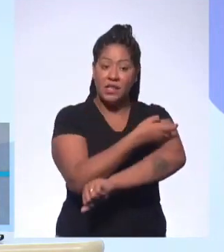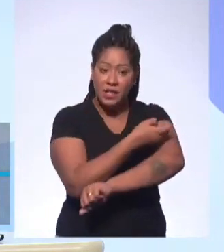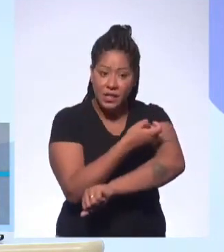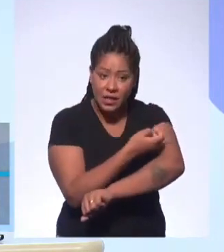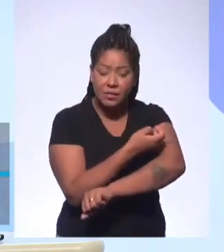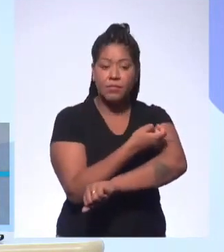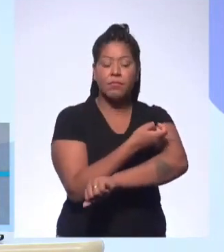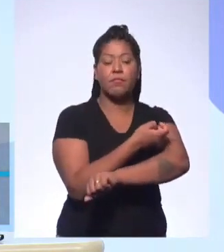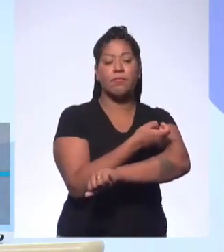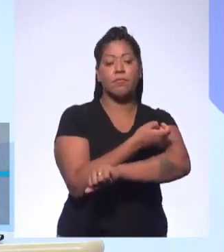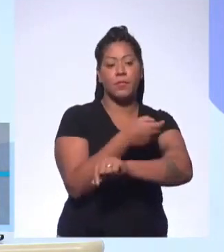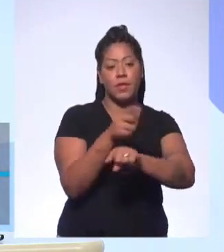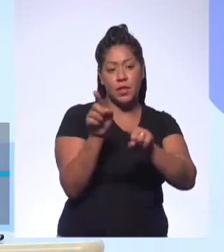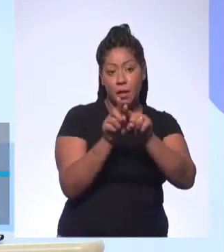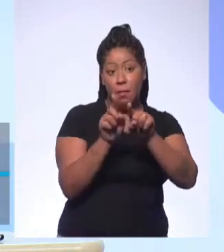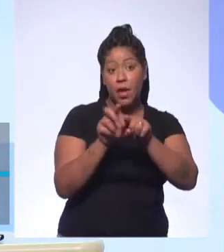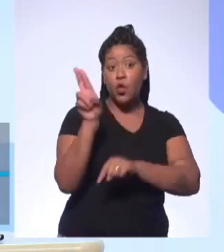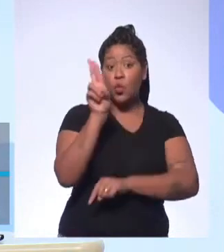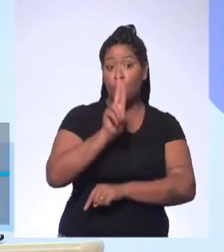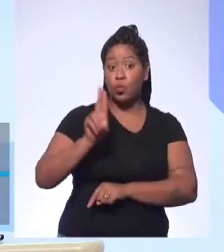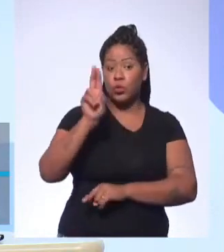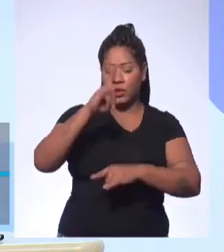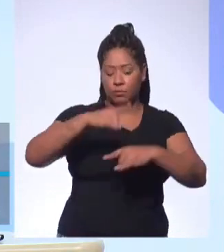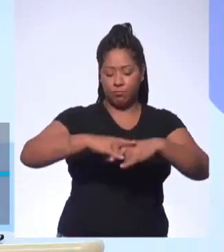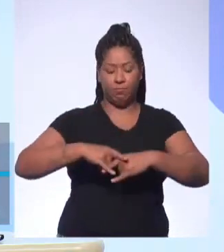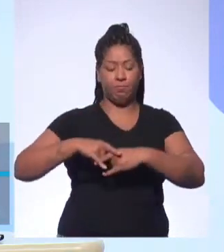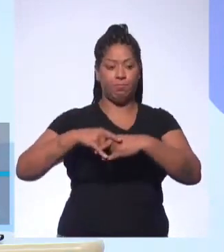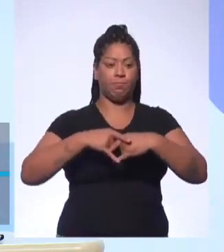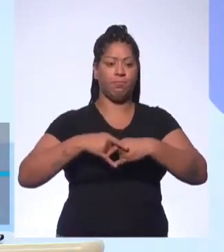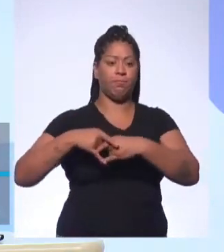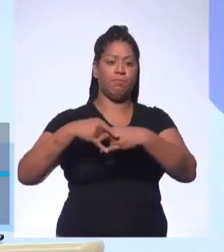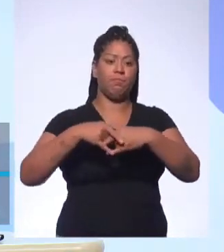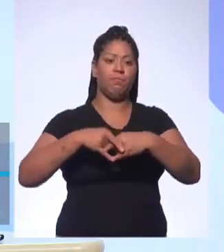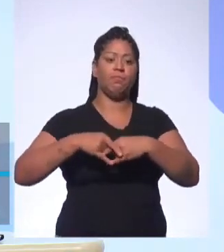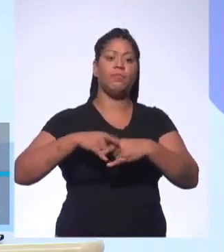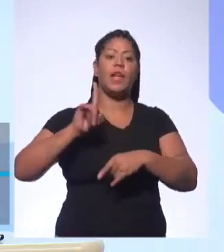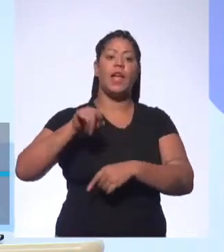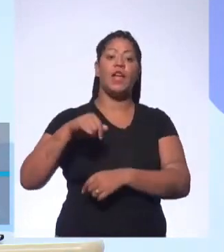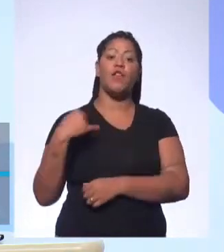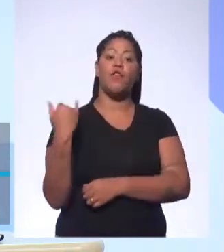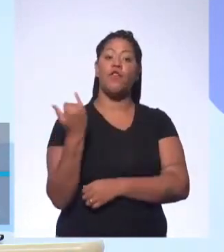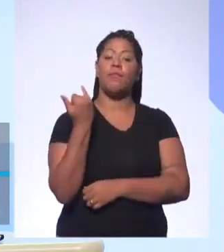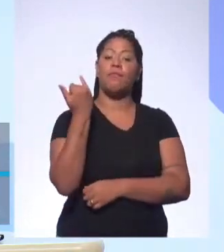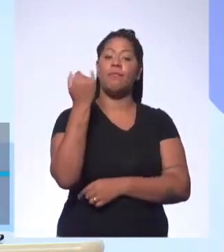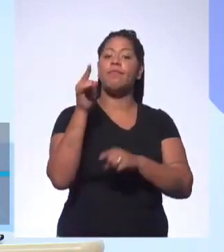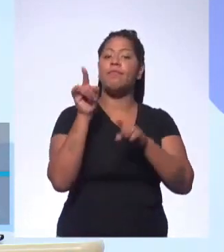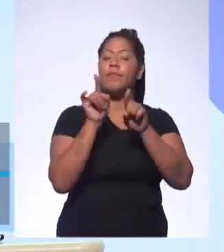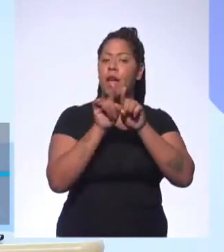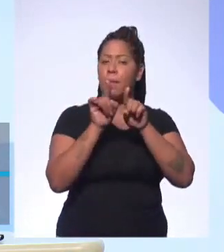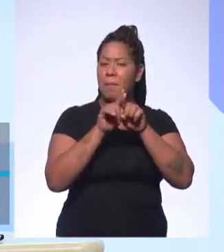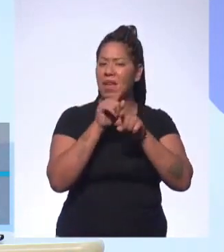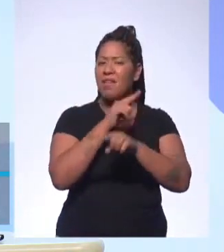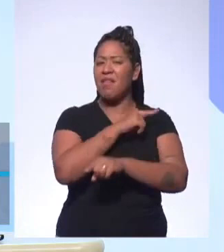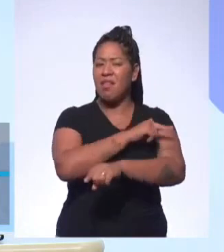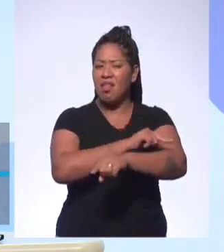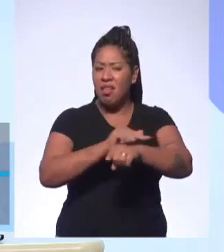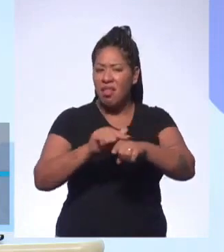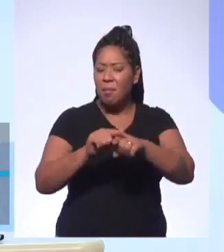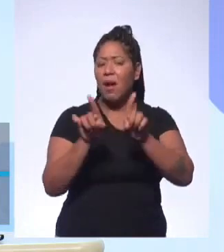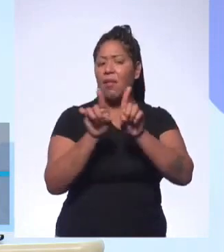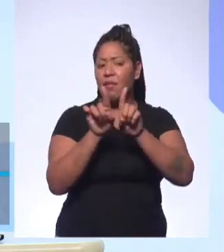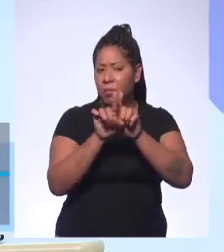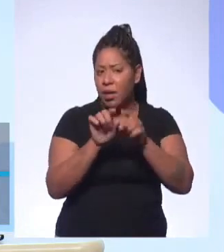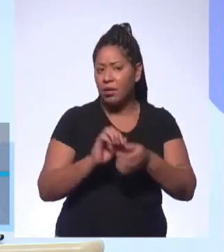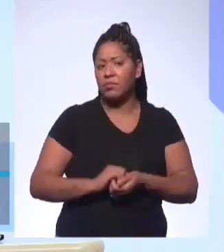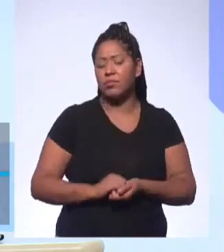infecção e uso de preservativos em outro, né? A informação e a higiene também, né? Muito bem. Professora Irene também